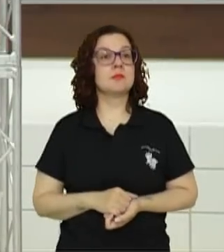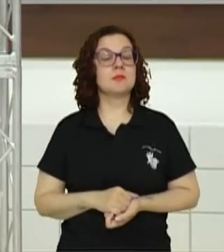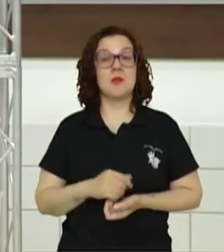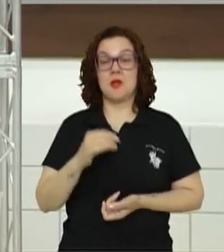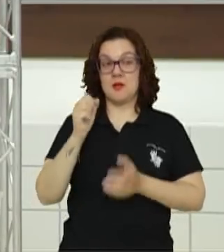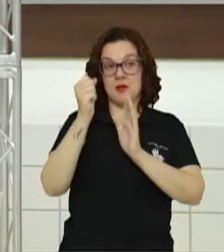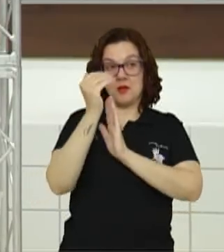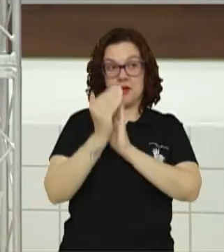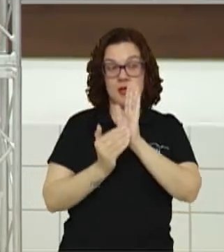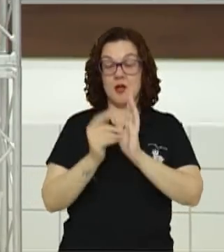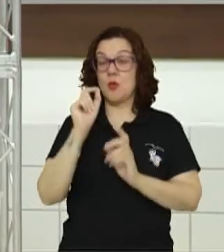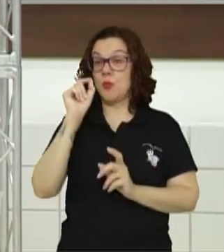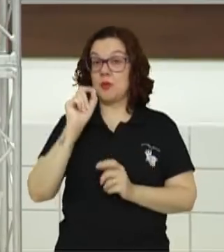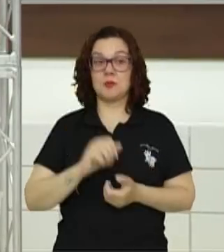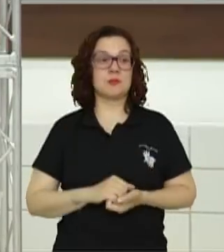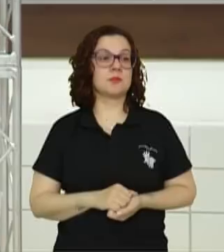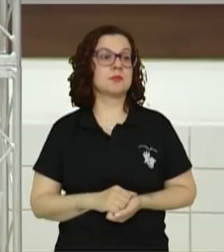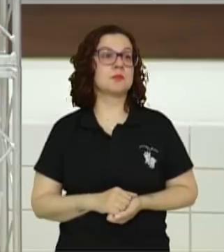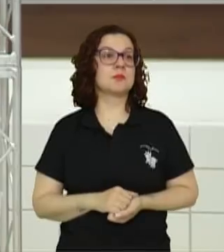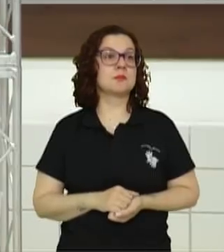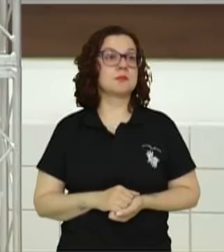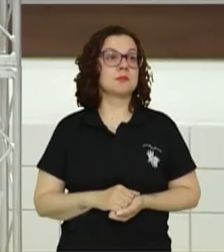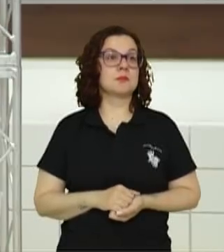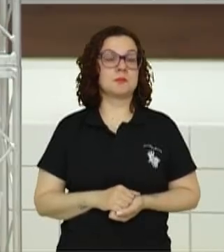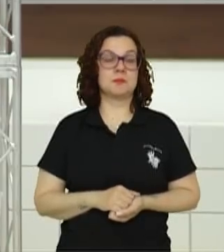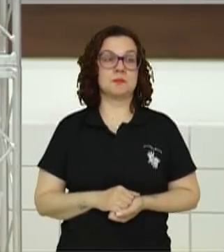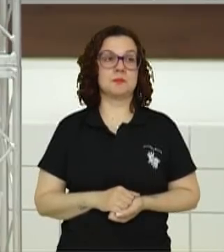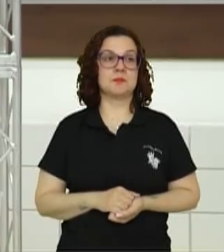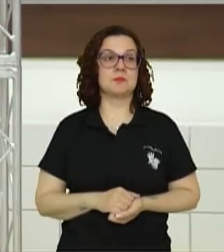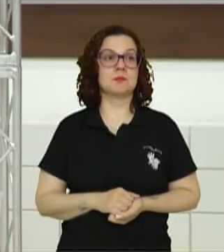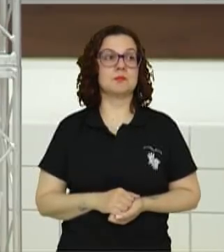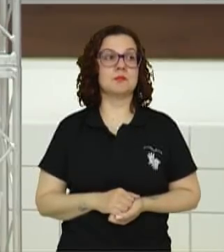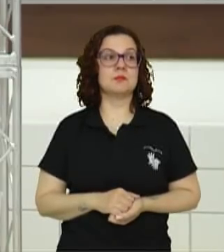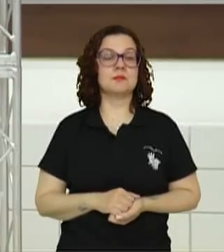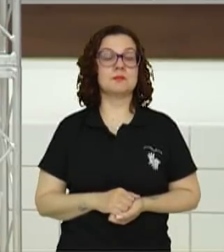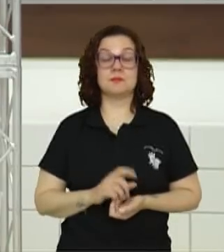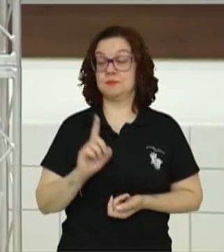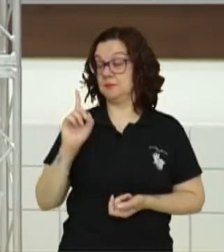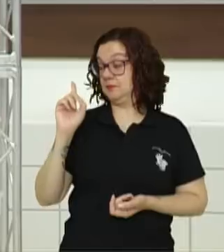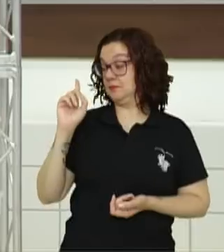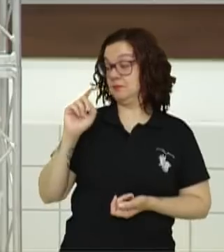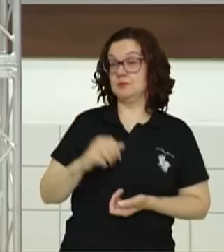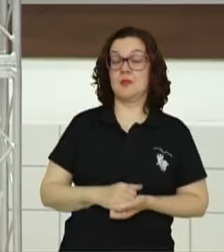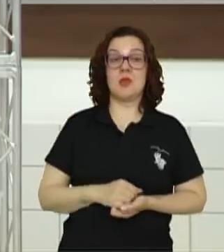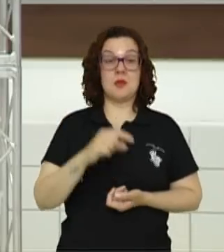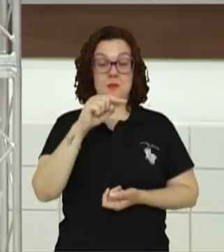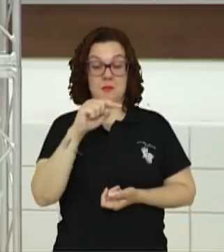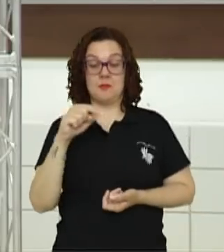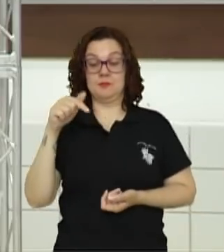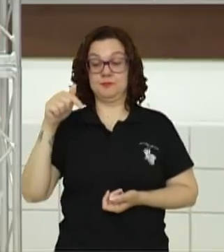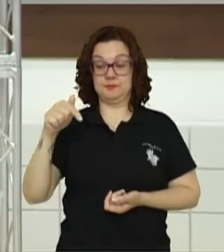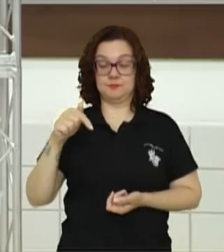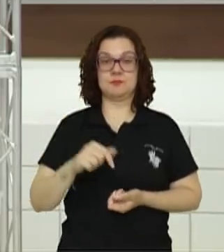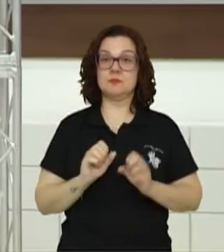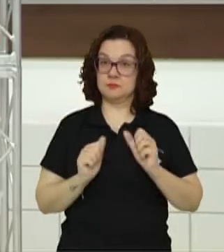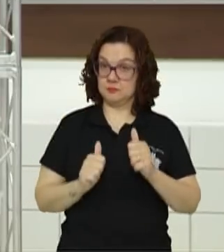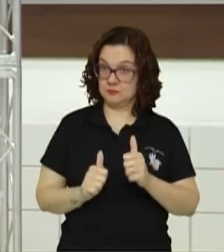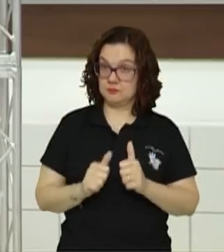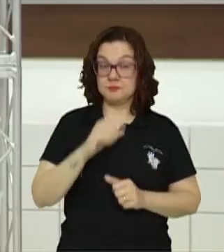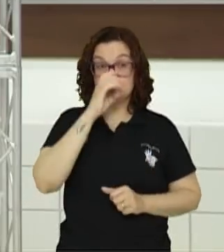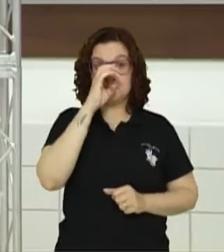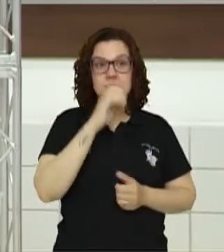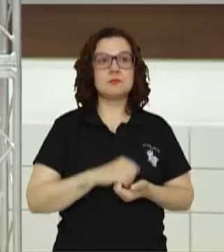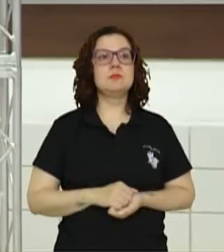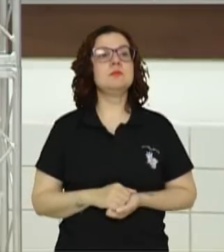meu exercício, que A1 é igual a menos 7, correto?